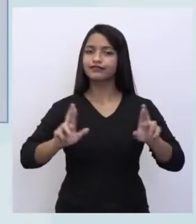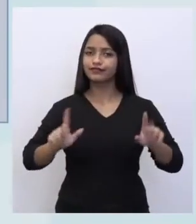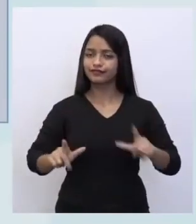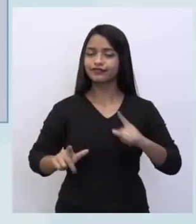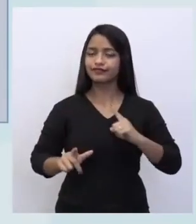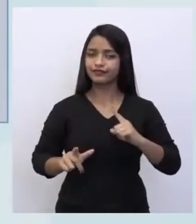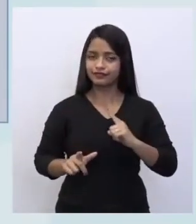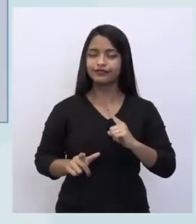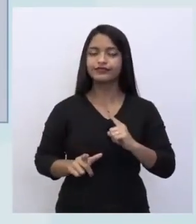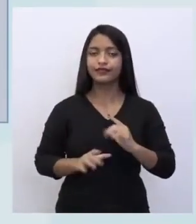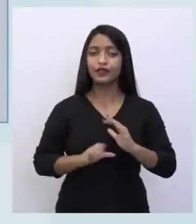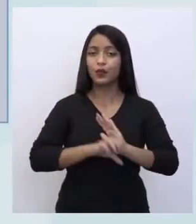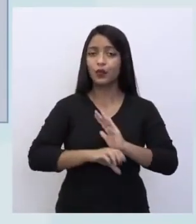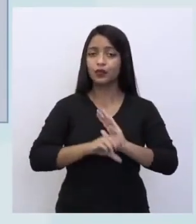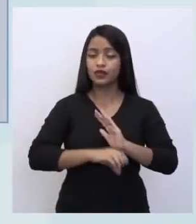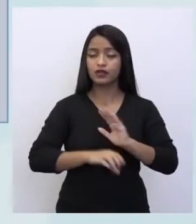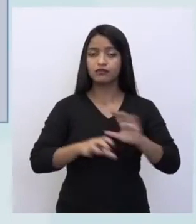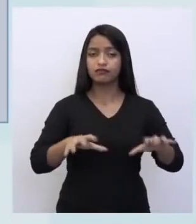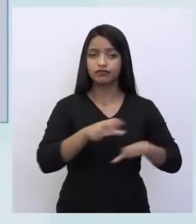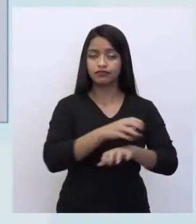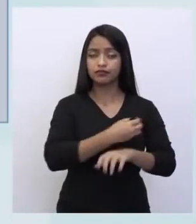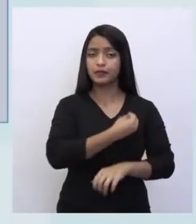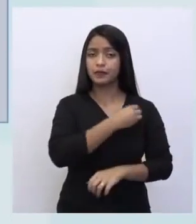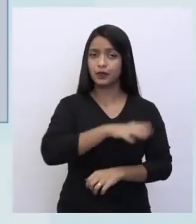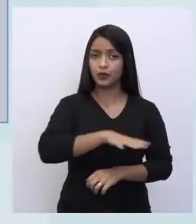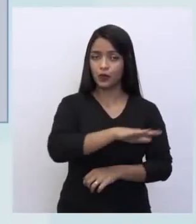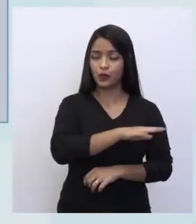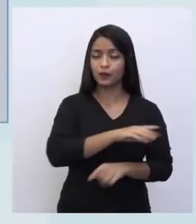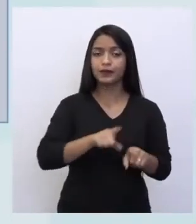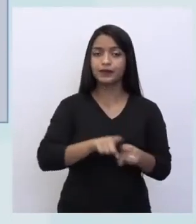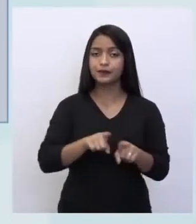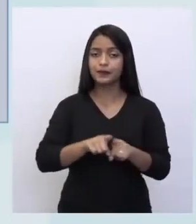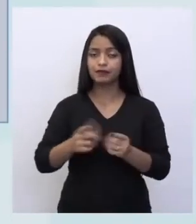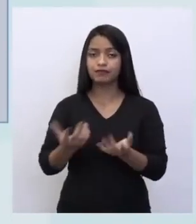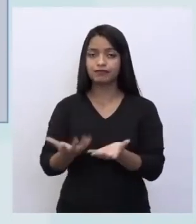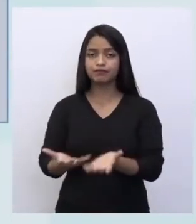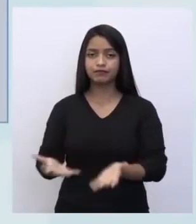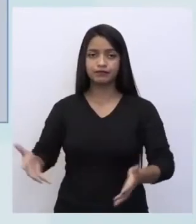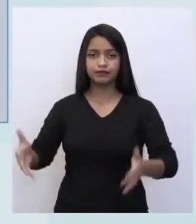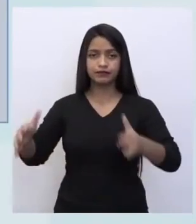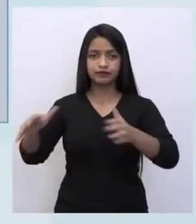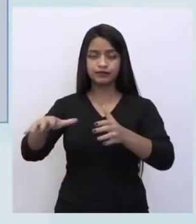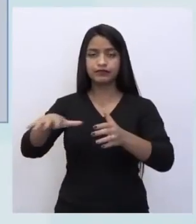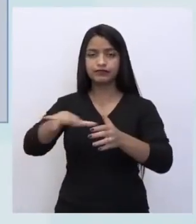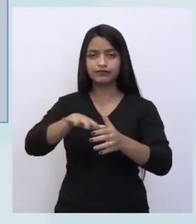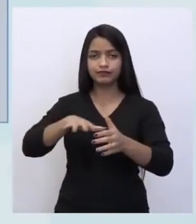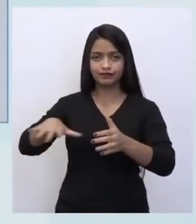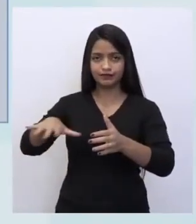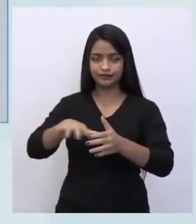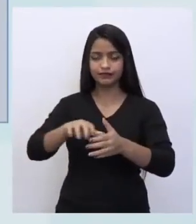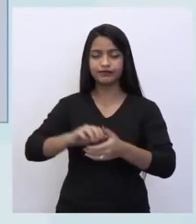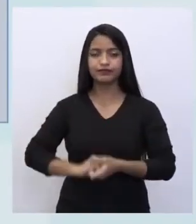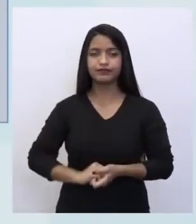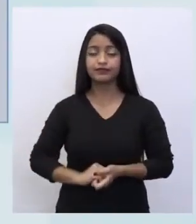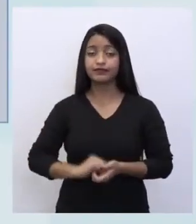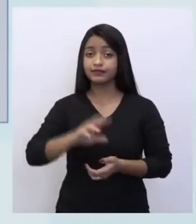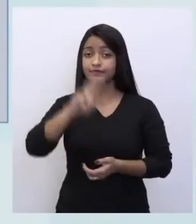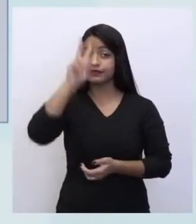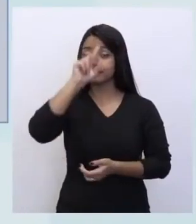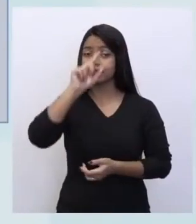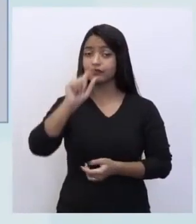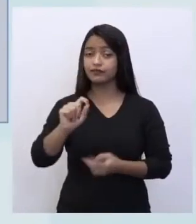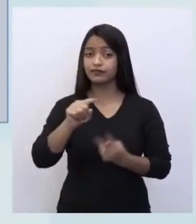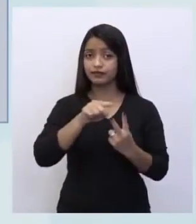os conceitos aí, entre biomas e ecossistemas. Só lembrando que os dois conceitos, tanto de bioma como